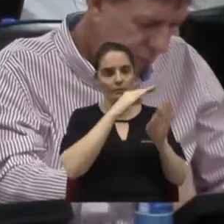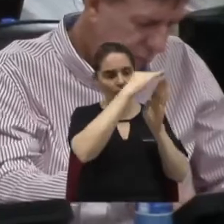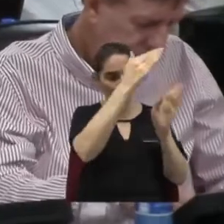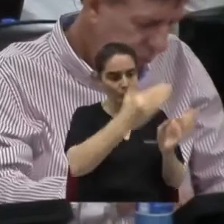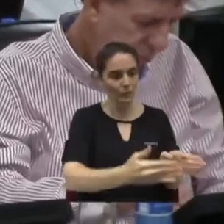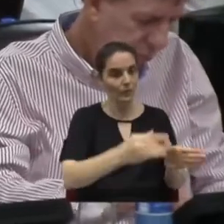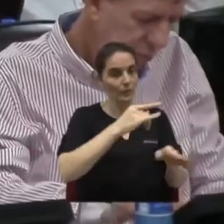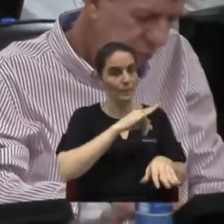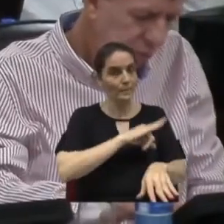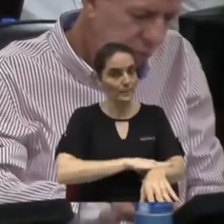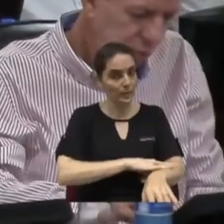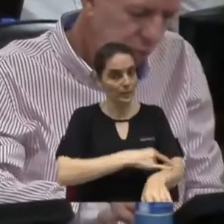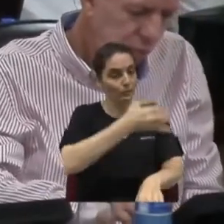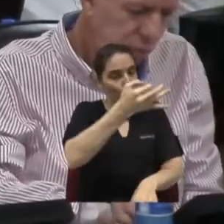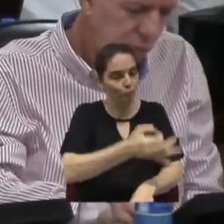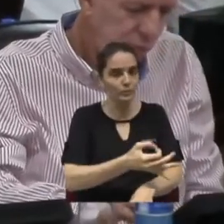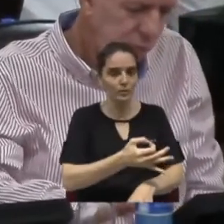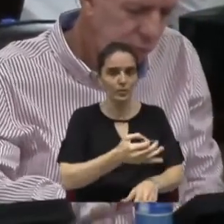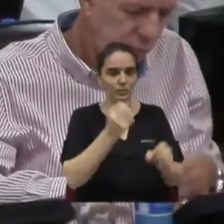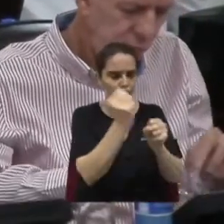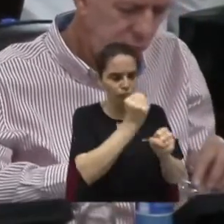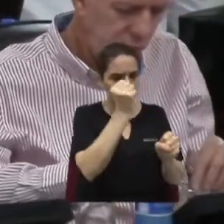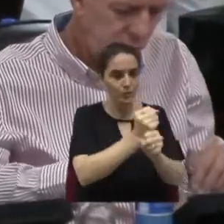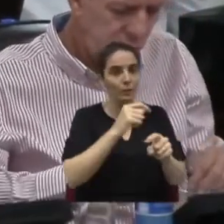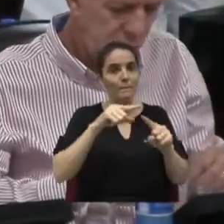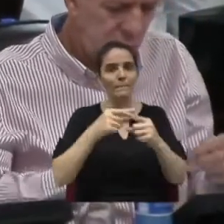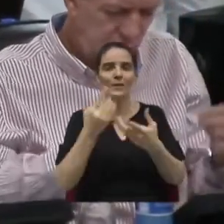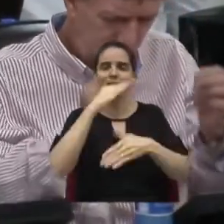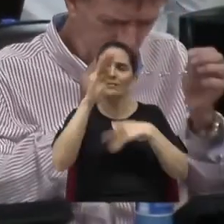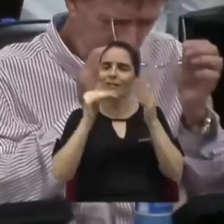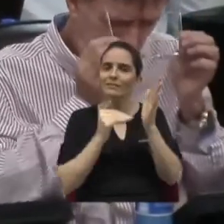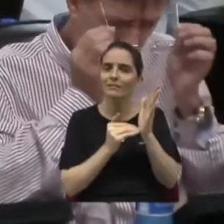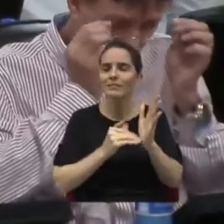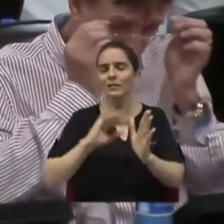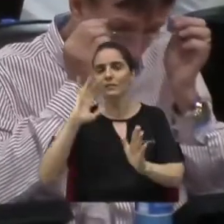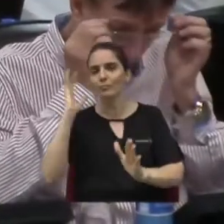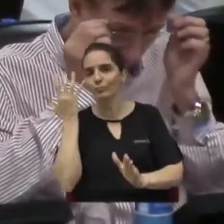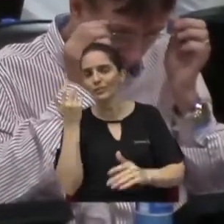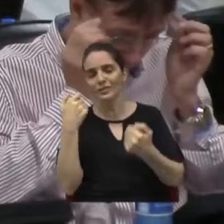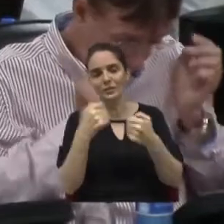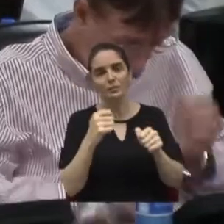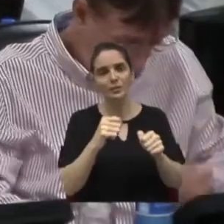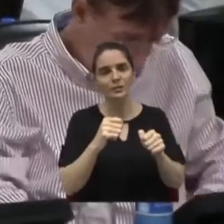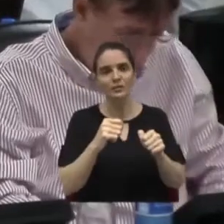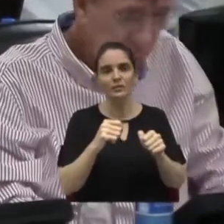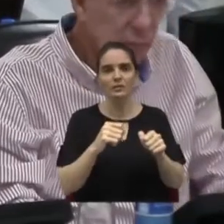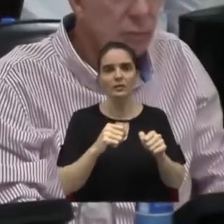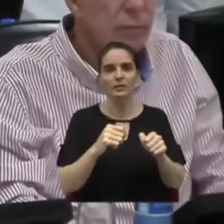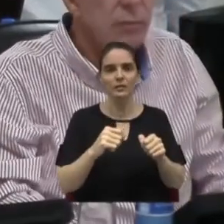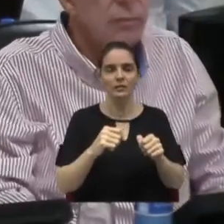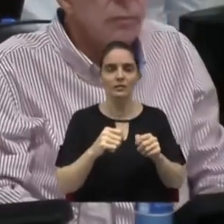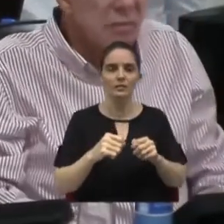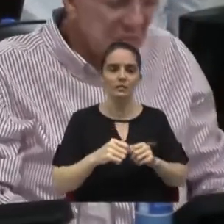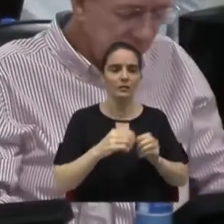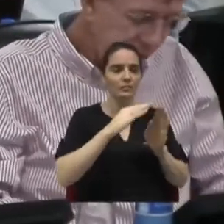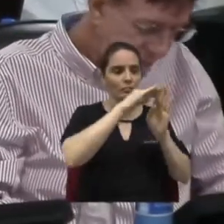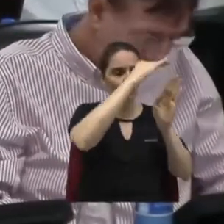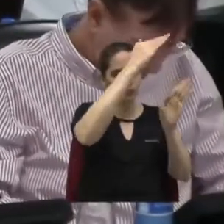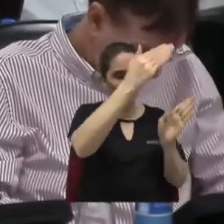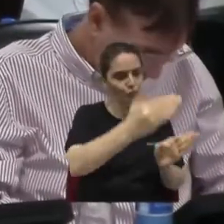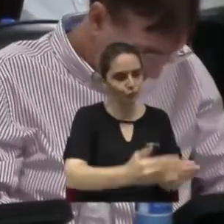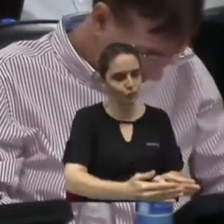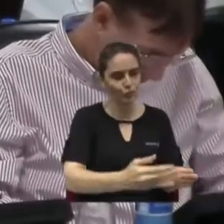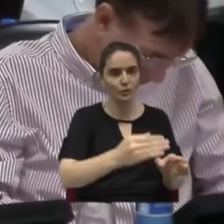alvenaria, mas até que isso não aconteça, a colocação de banheiros químicos ali, pelo menos aos